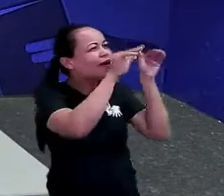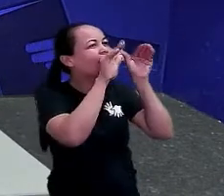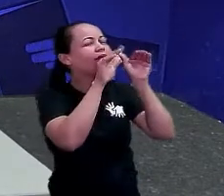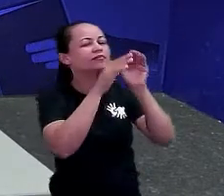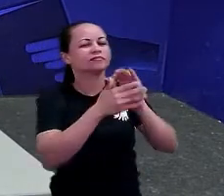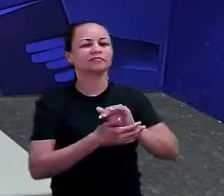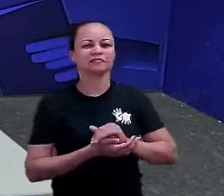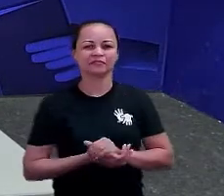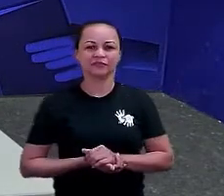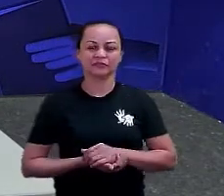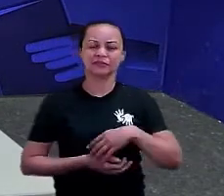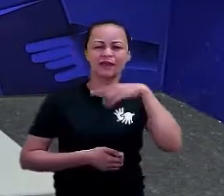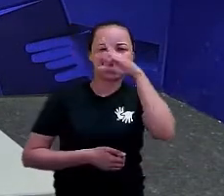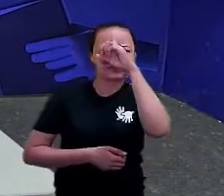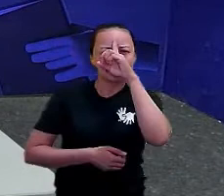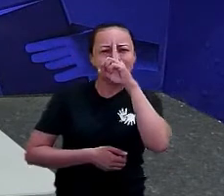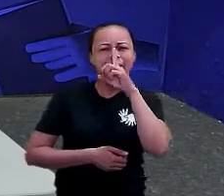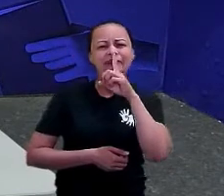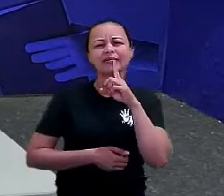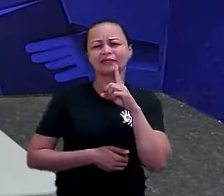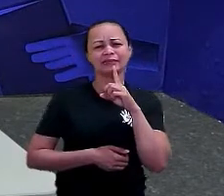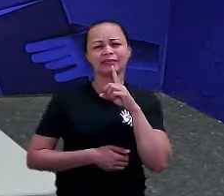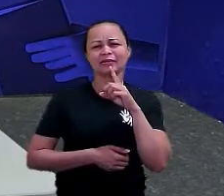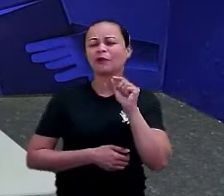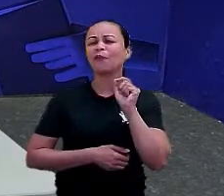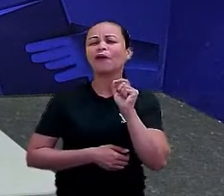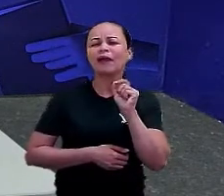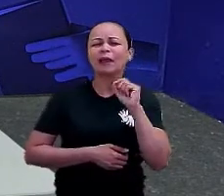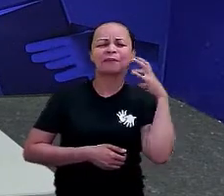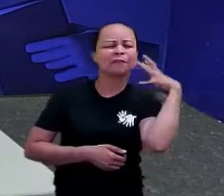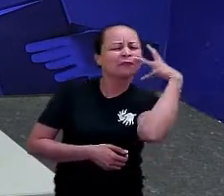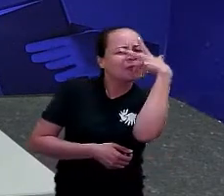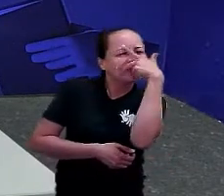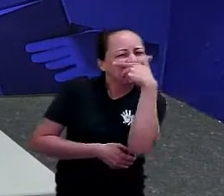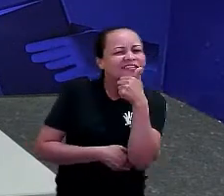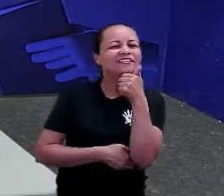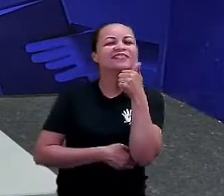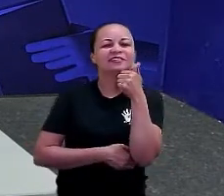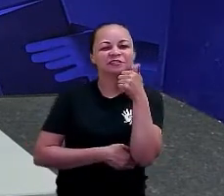As amarelinhas são tão bonitinhas.